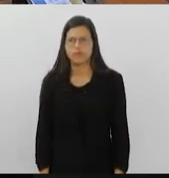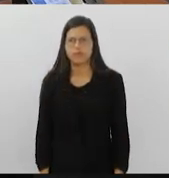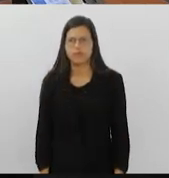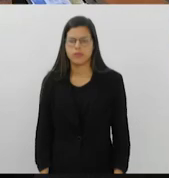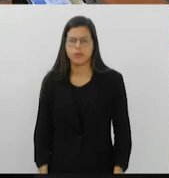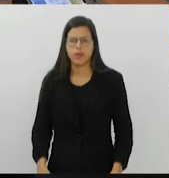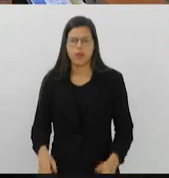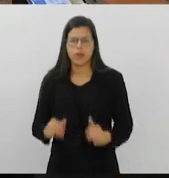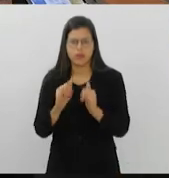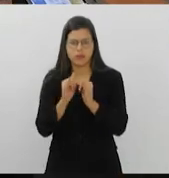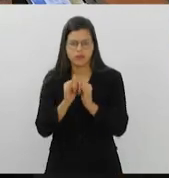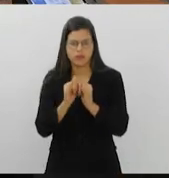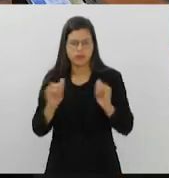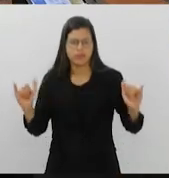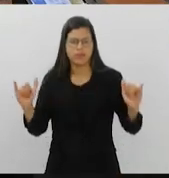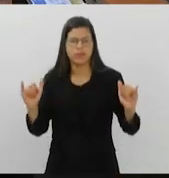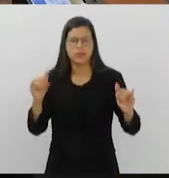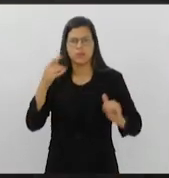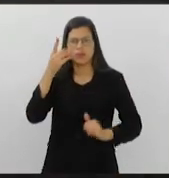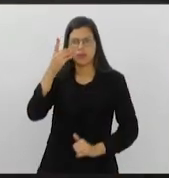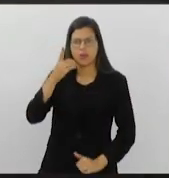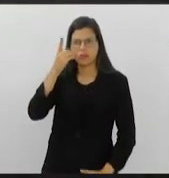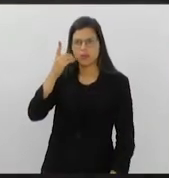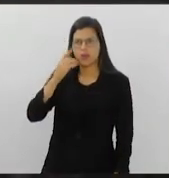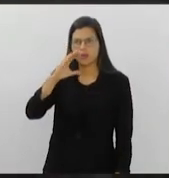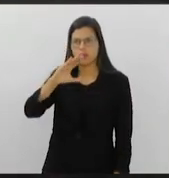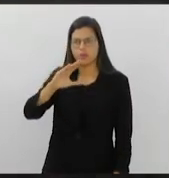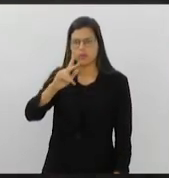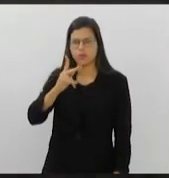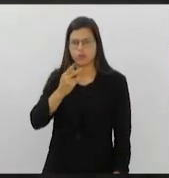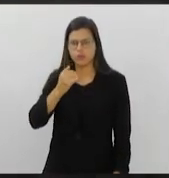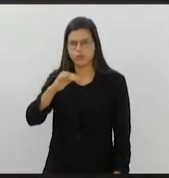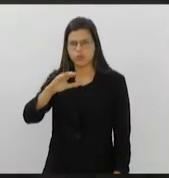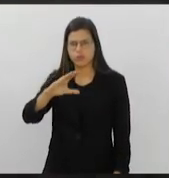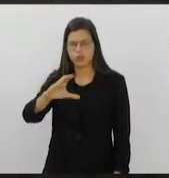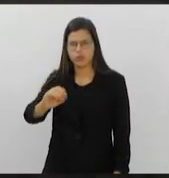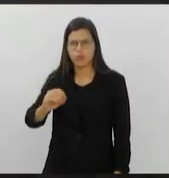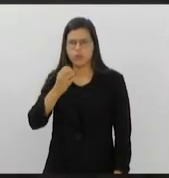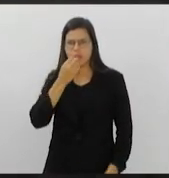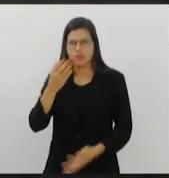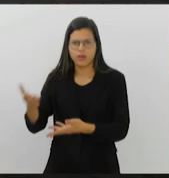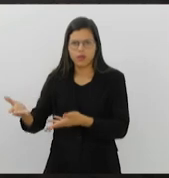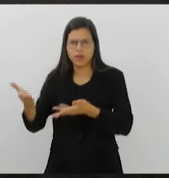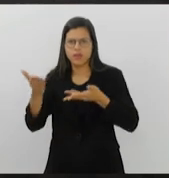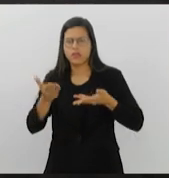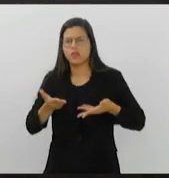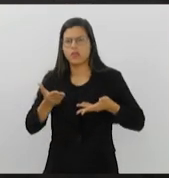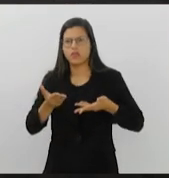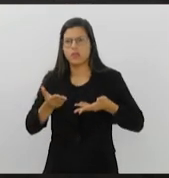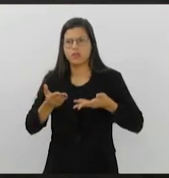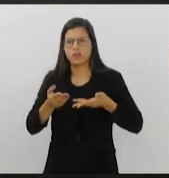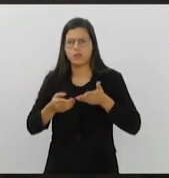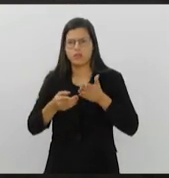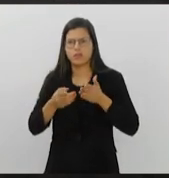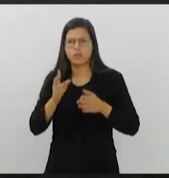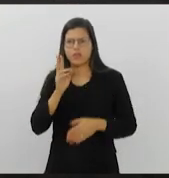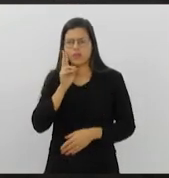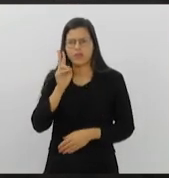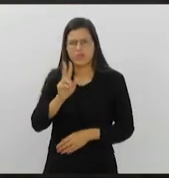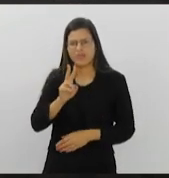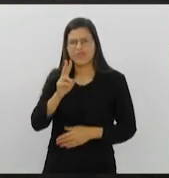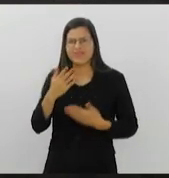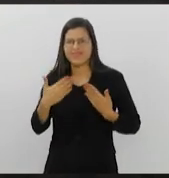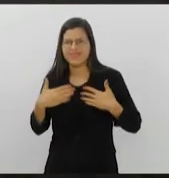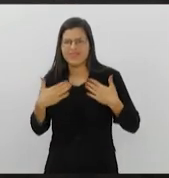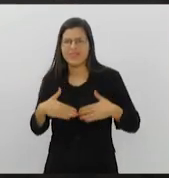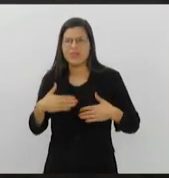Anuncio, deputado Chiquinho da Mangueira, sempre muito bem-vindo. Antes do anúncio, estou olhando sua serenidade. E Bruno,